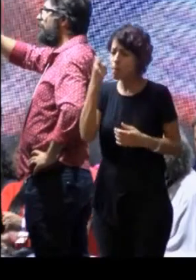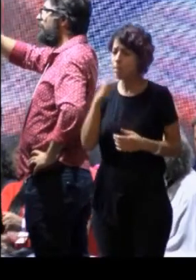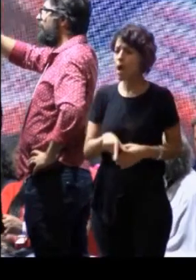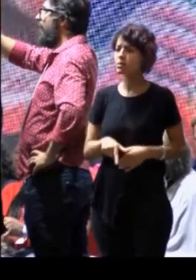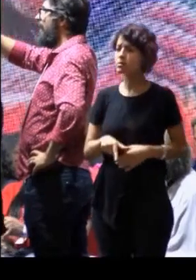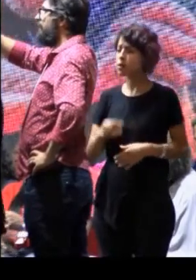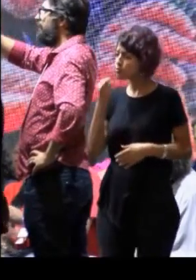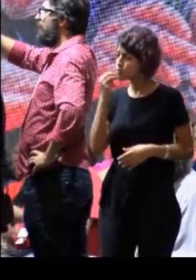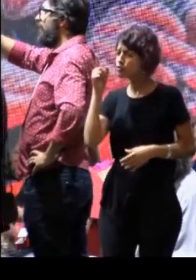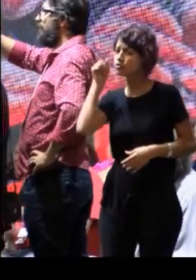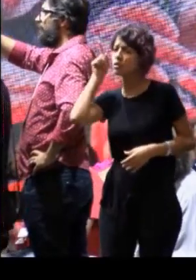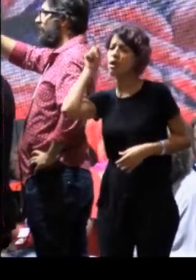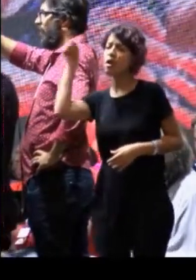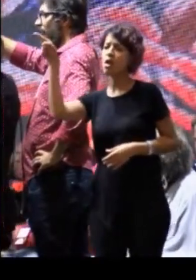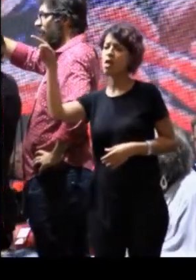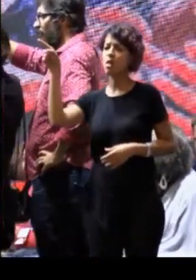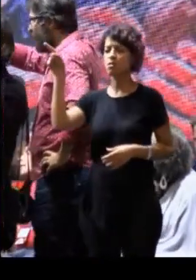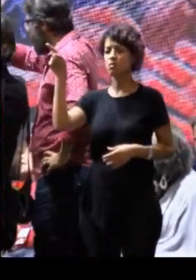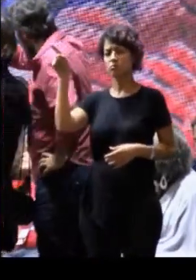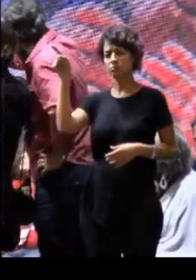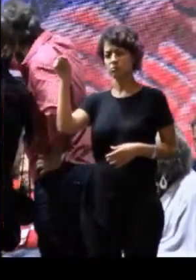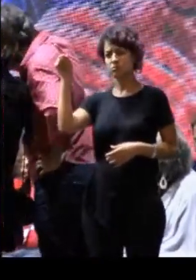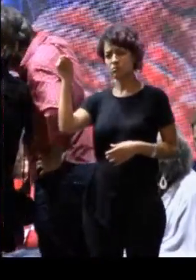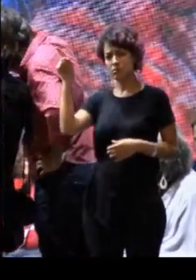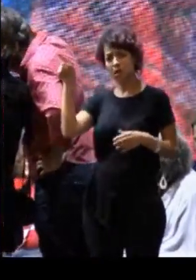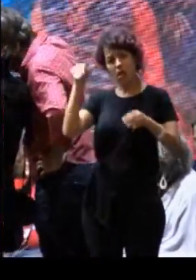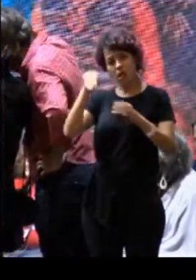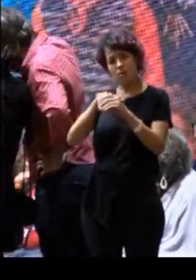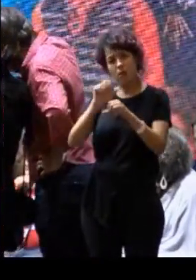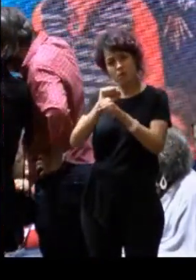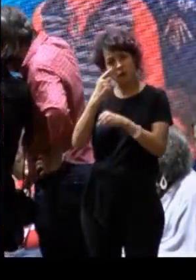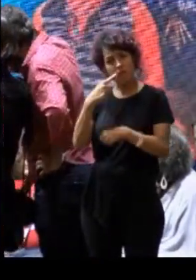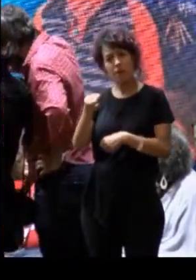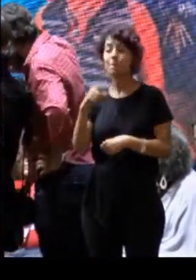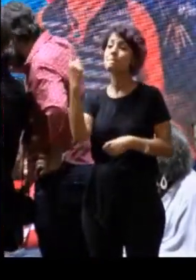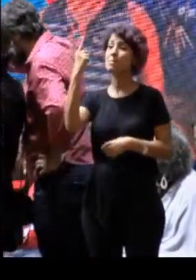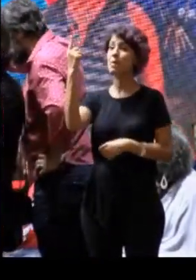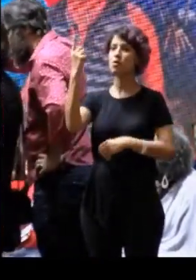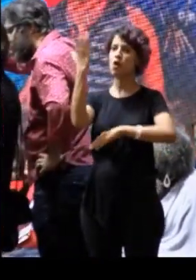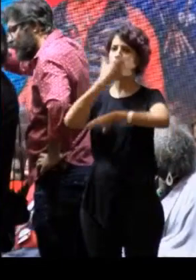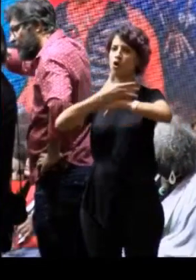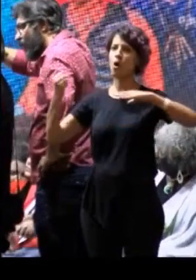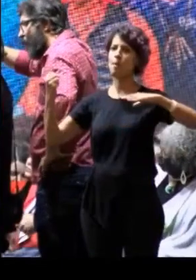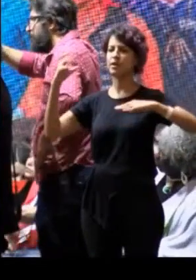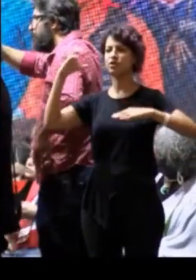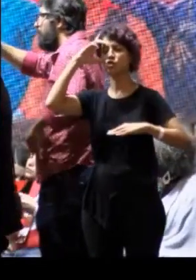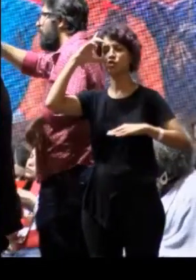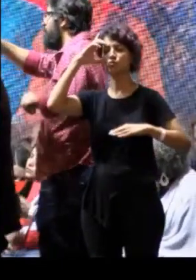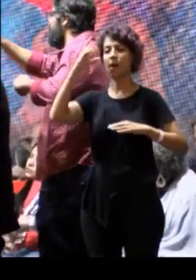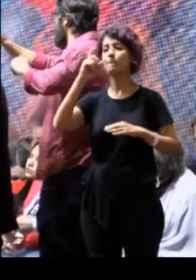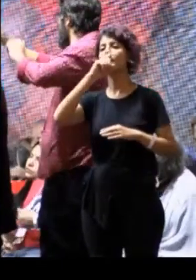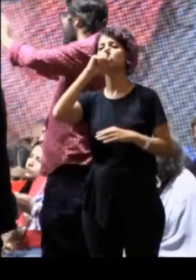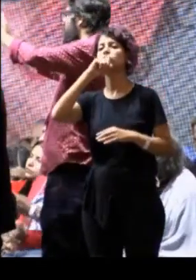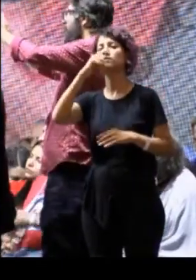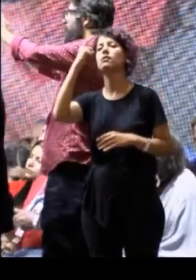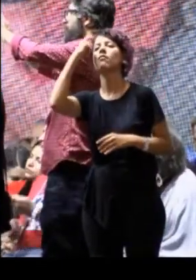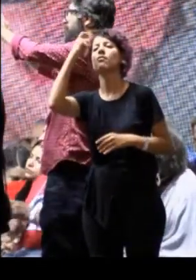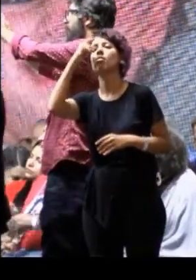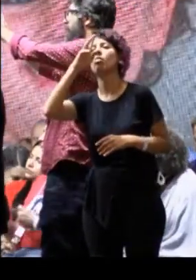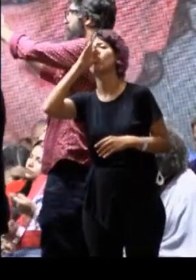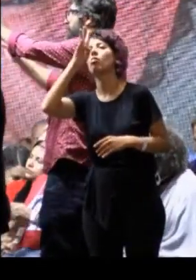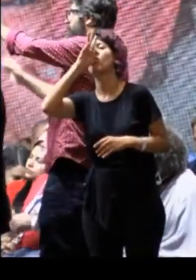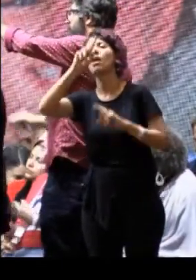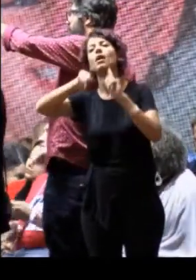mais danosa mentira, primeiro para tirar a Dilma, segundo para me prender, para que eles